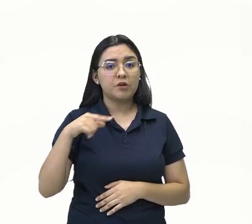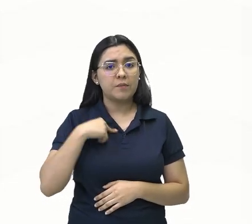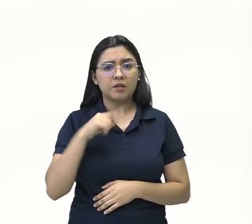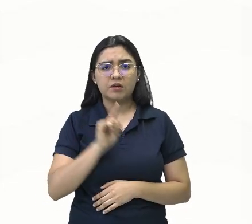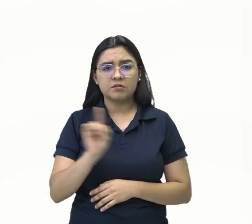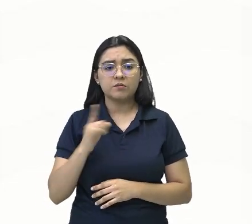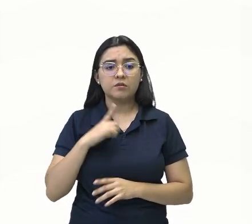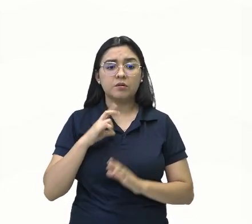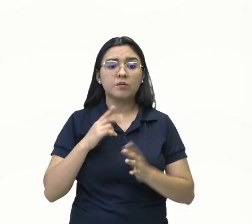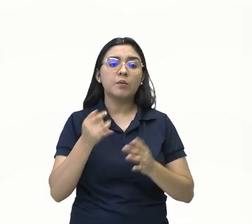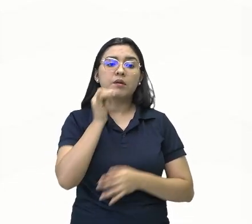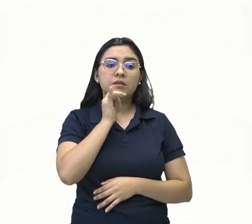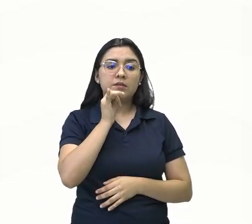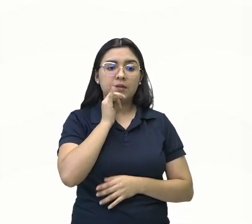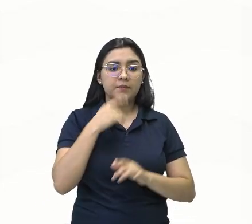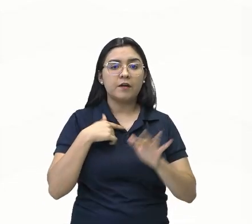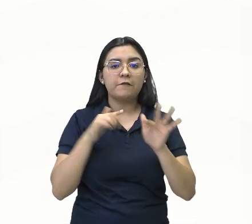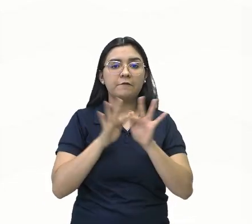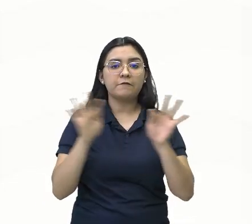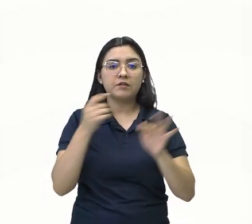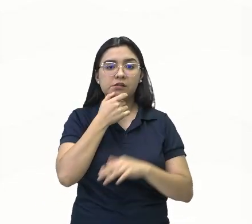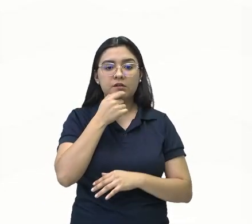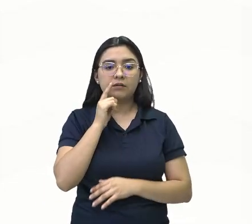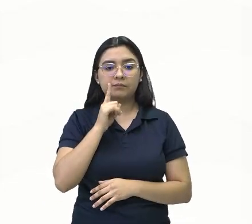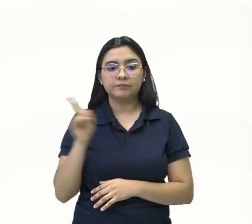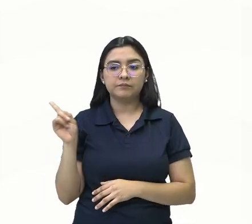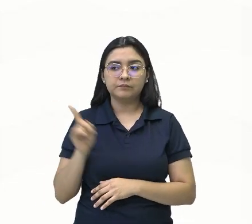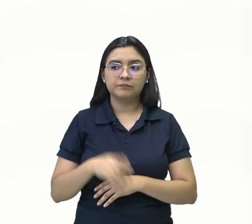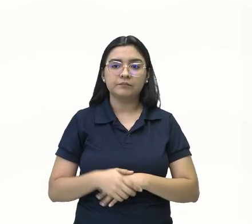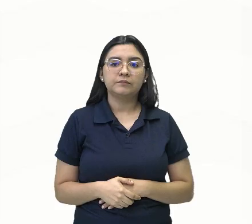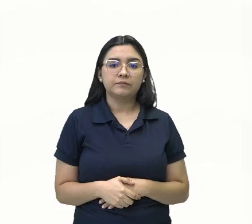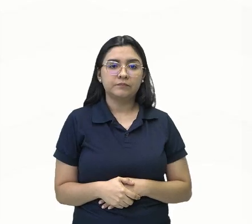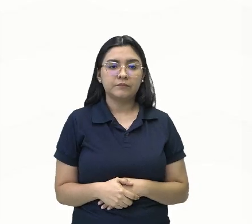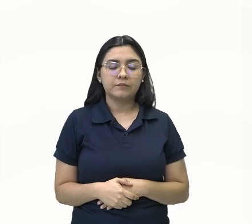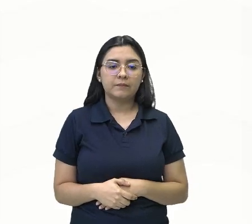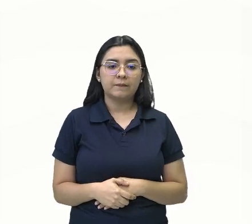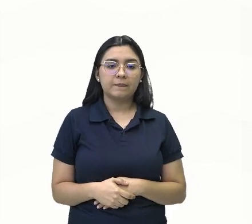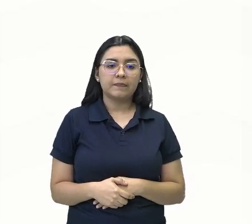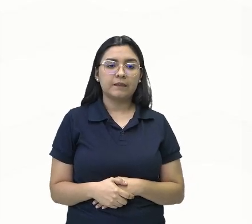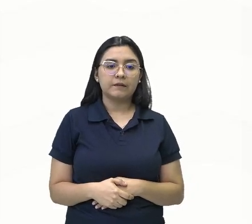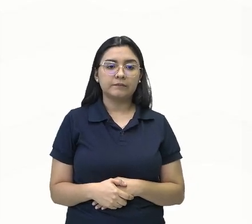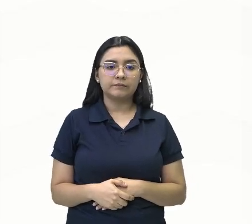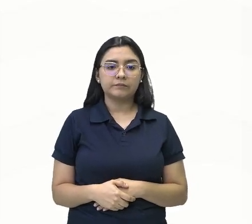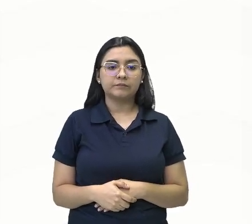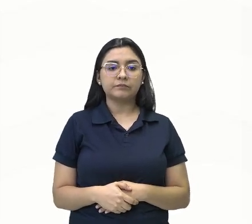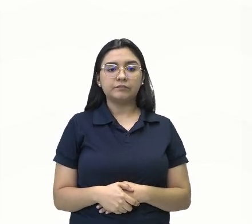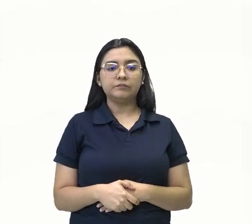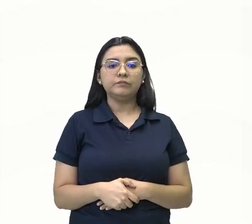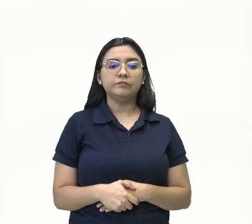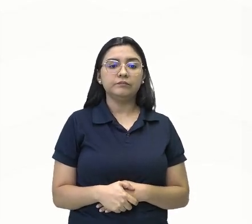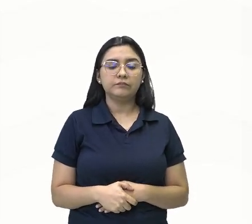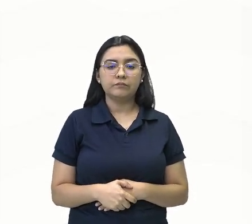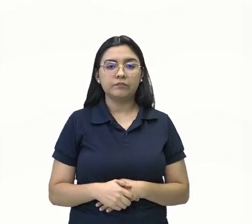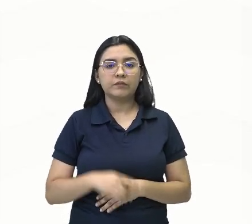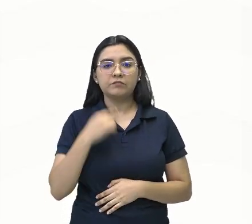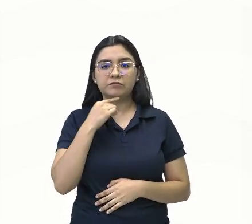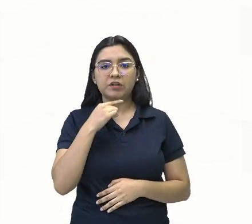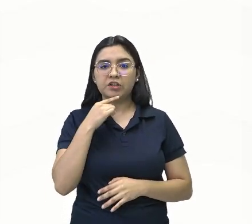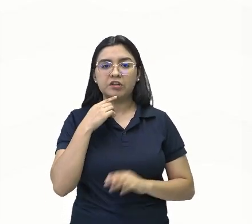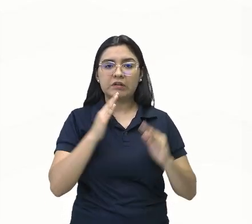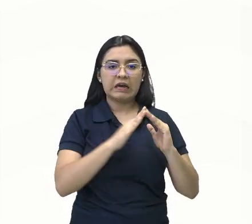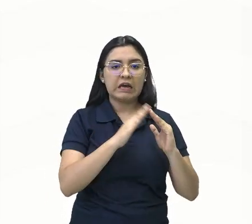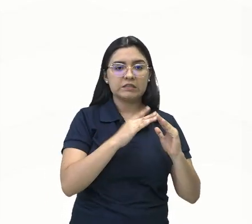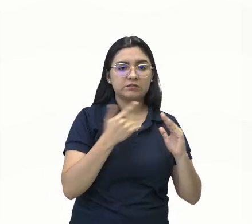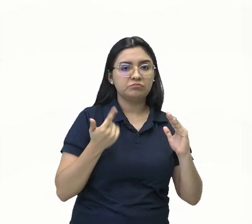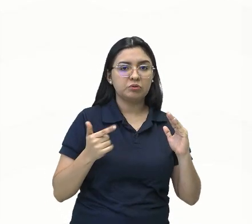e eu tenho o seguinte exemplo. Nobody is at home. Ninguém está em casa. Nobody is at home.